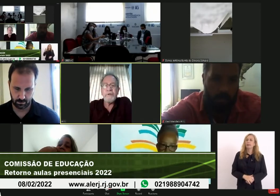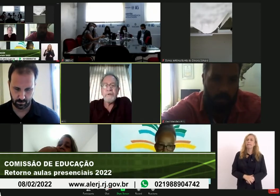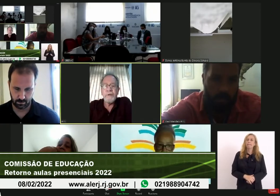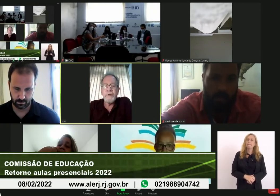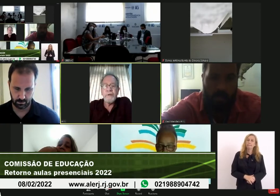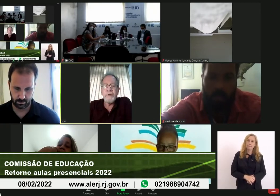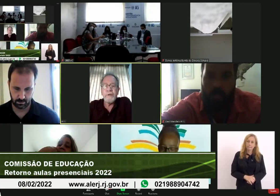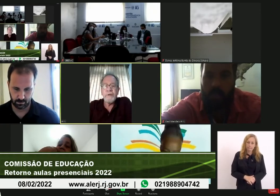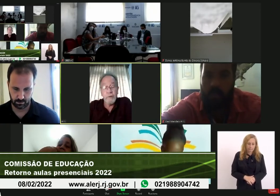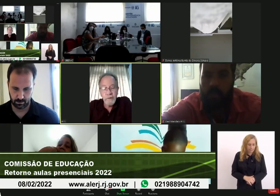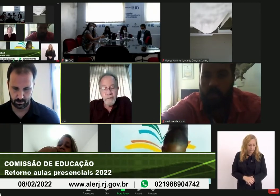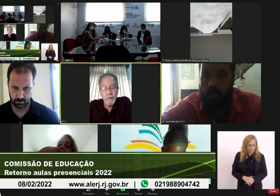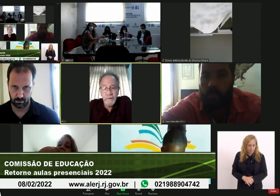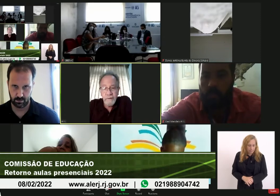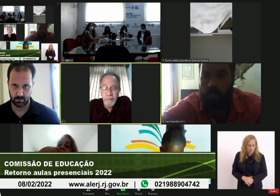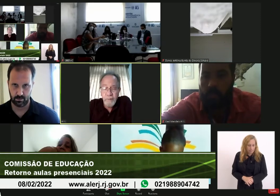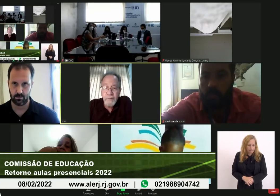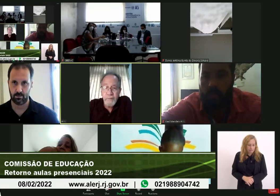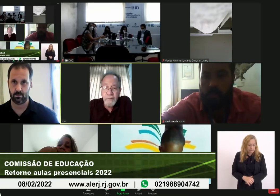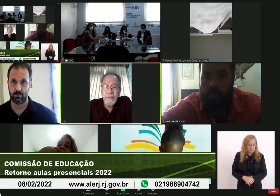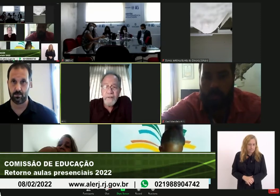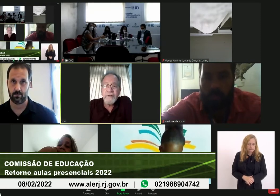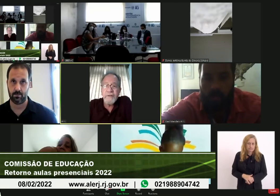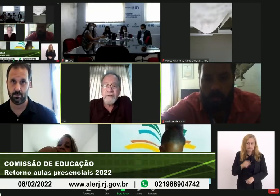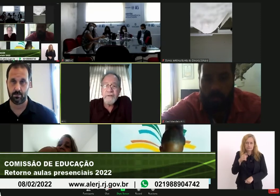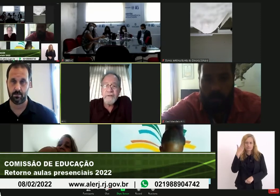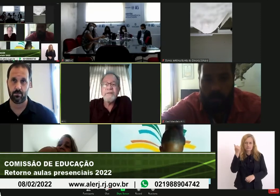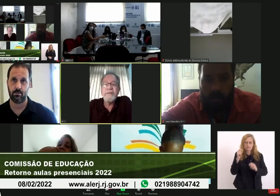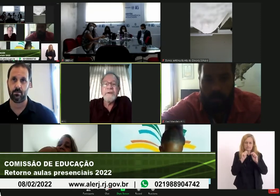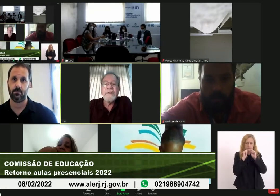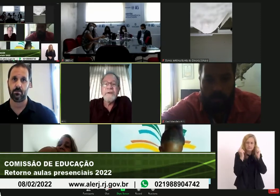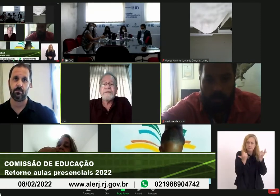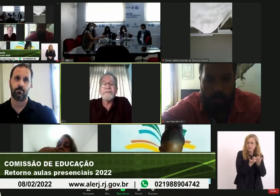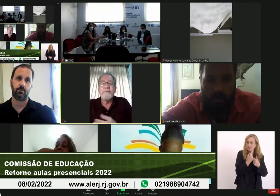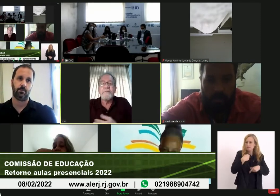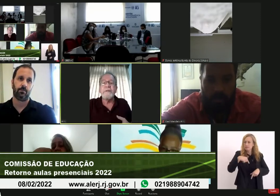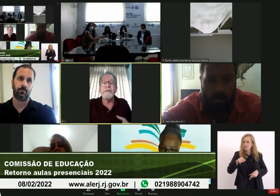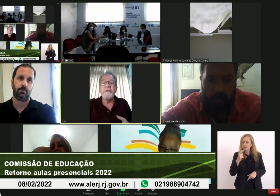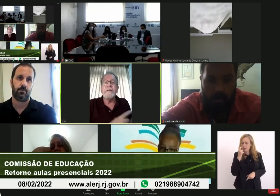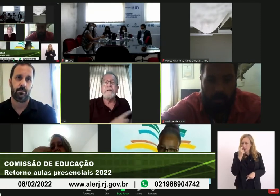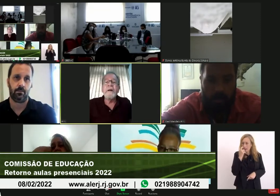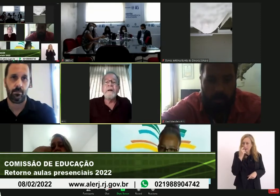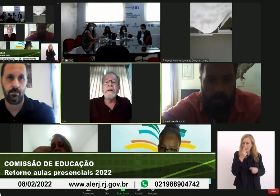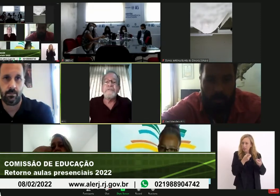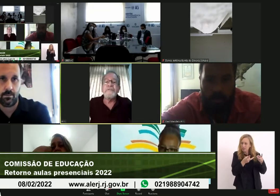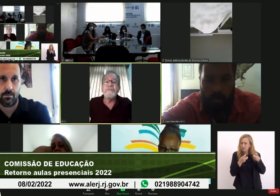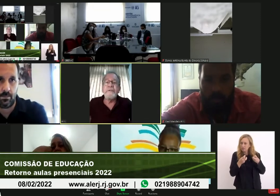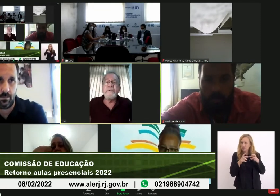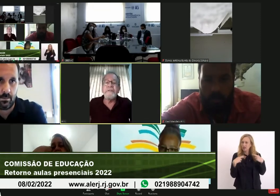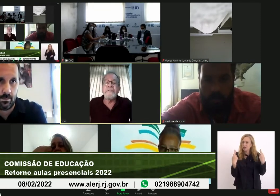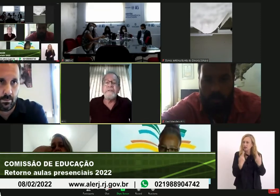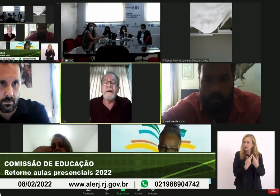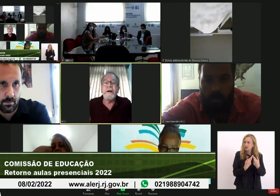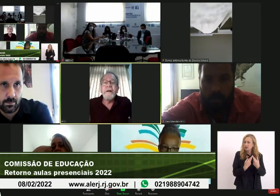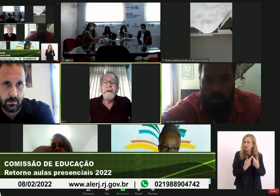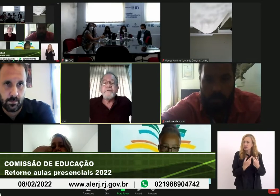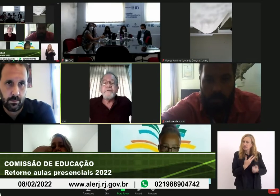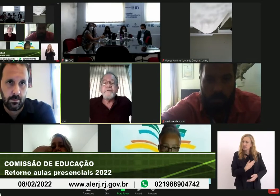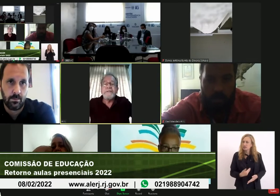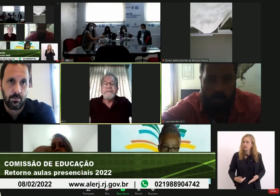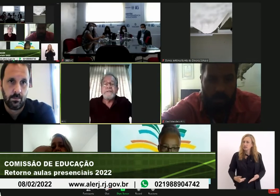que eu vi... Você sabe que eu fui para a Alerje fisicamente pensando que a audiência fosse lá.